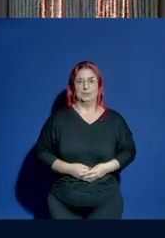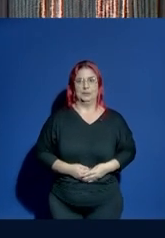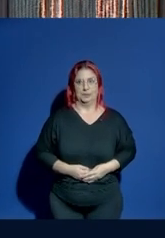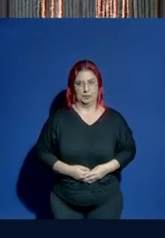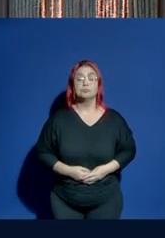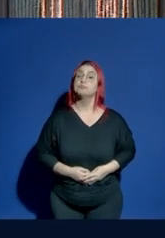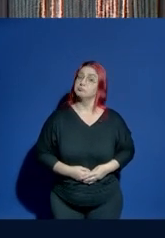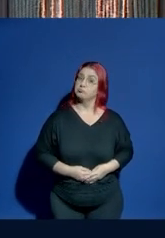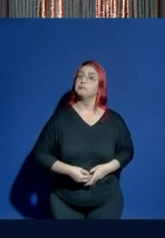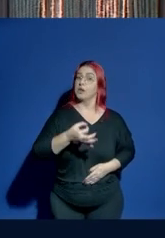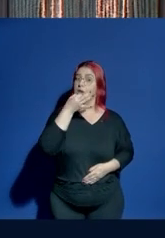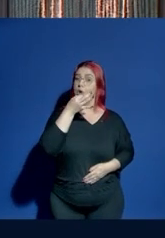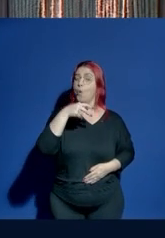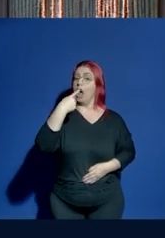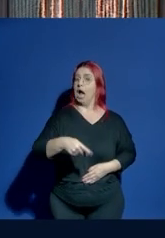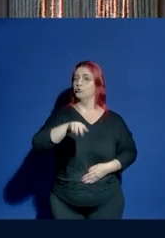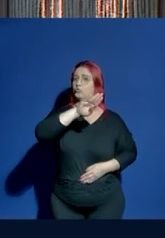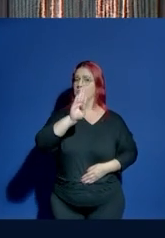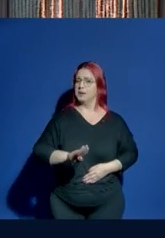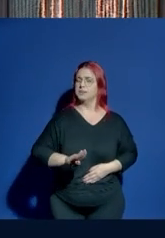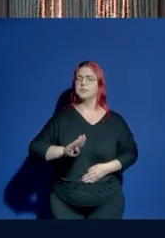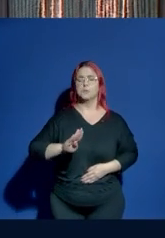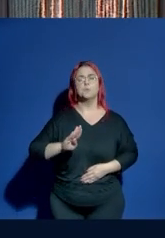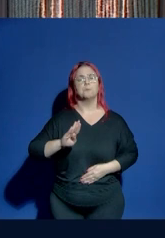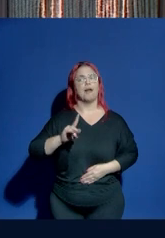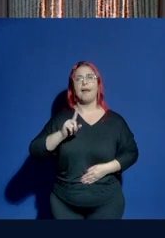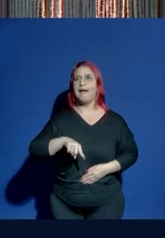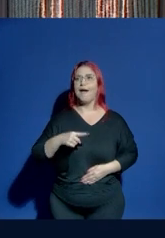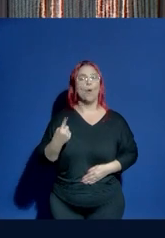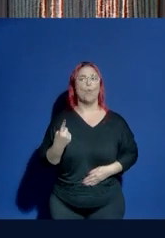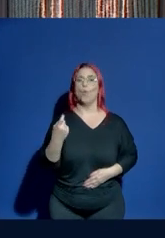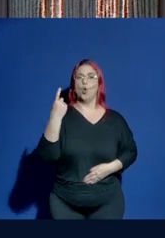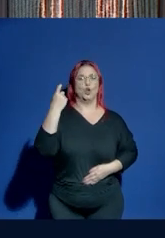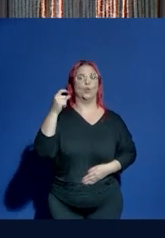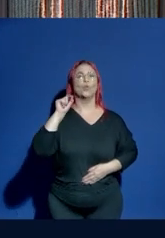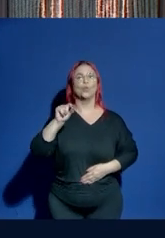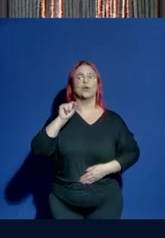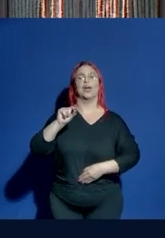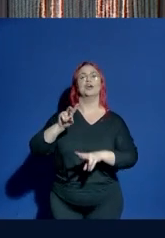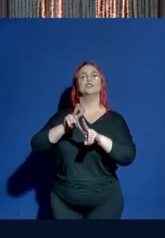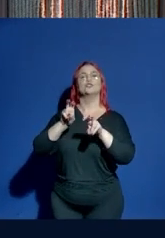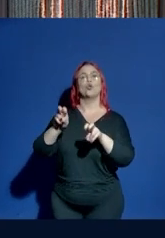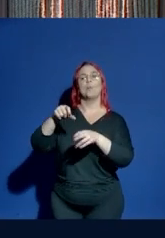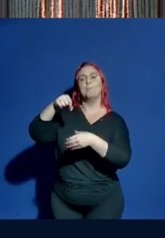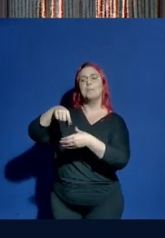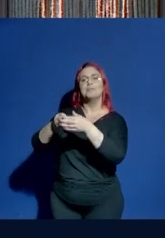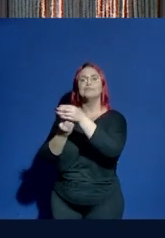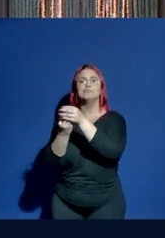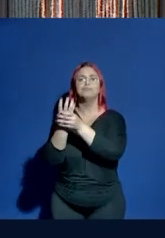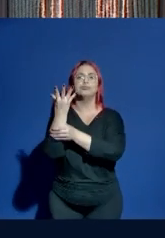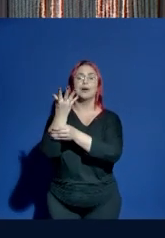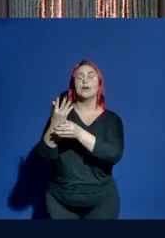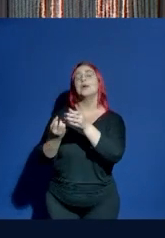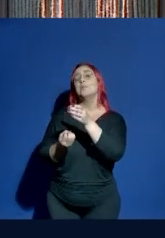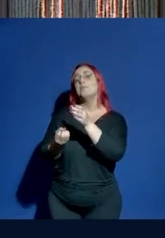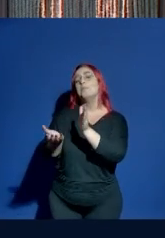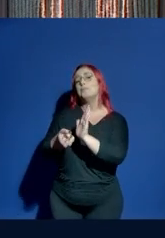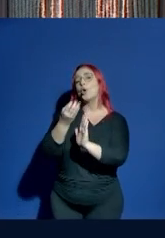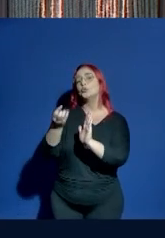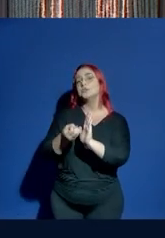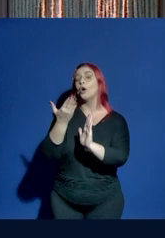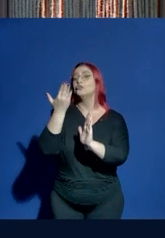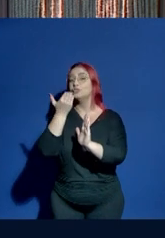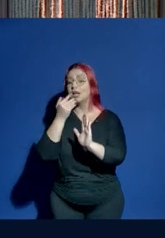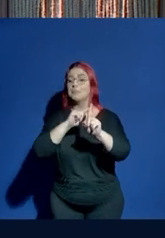Eu acho que o Brasil tem uma capacidade única no mundo de integrar a produção de alimentos e energia sem gerar o tipo